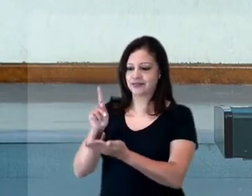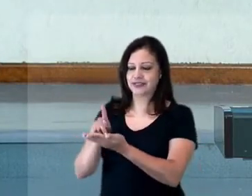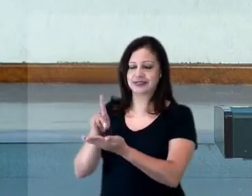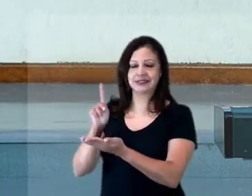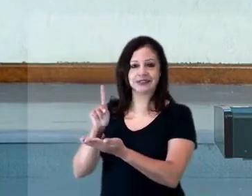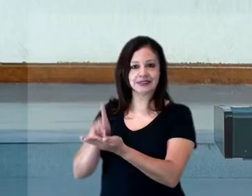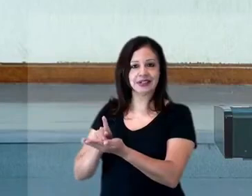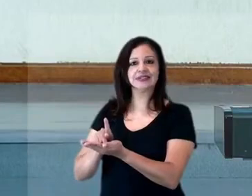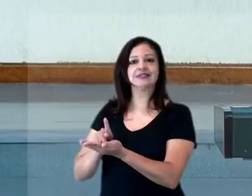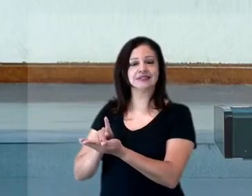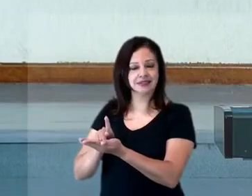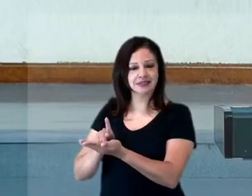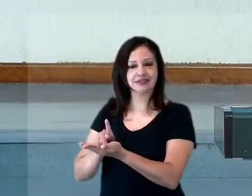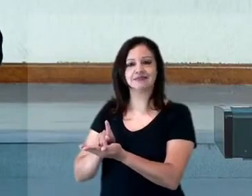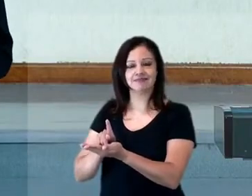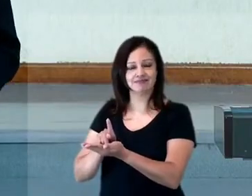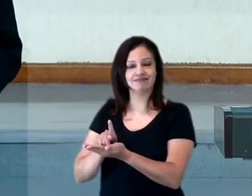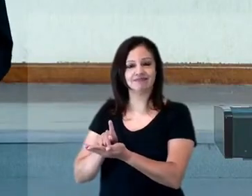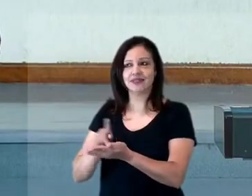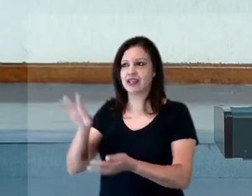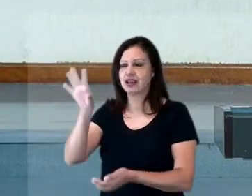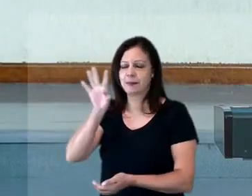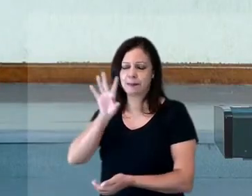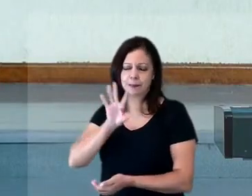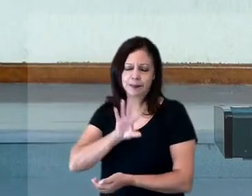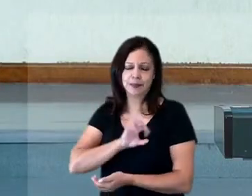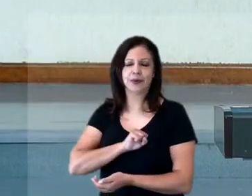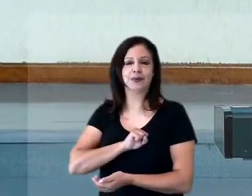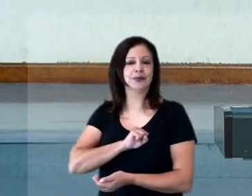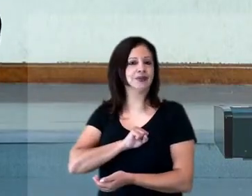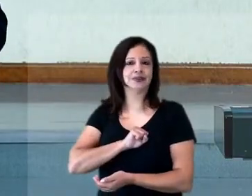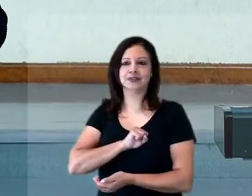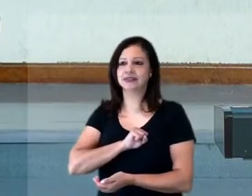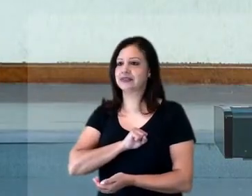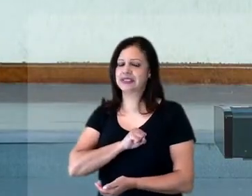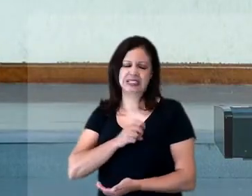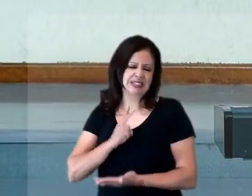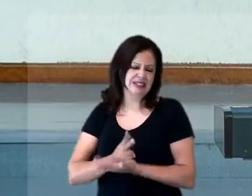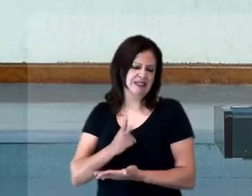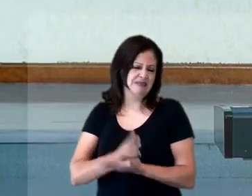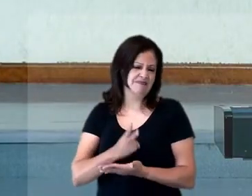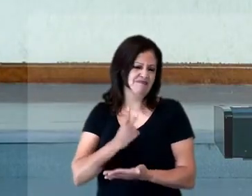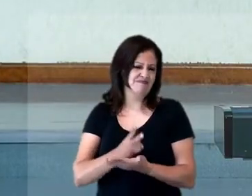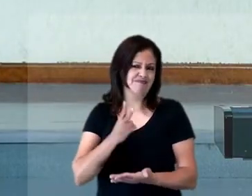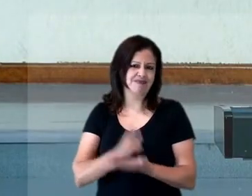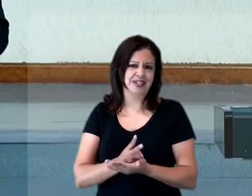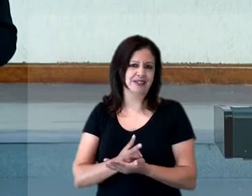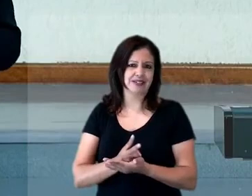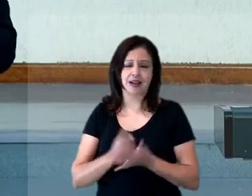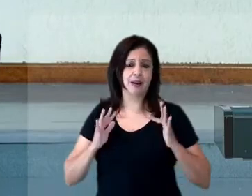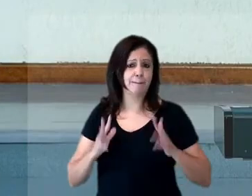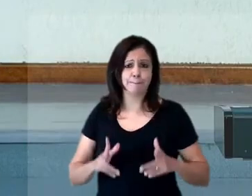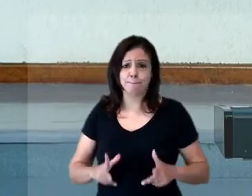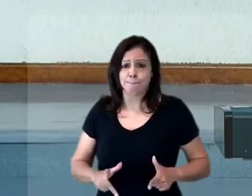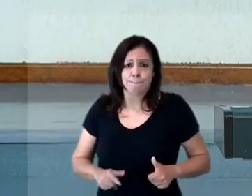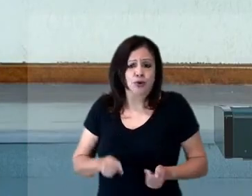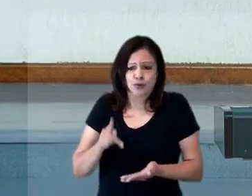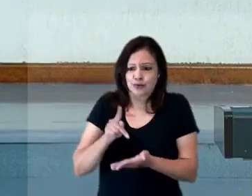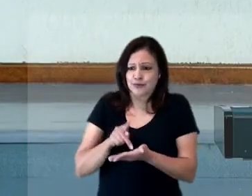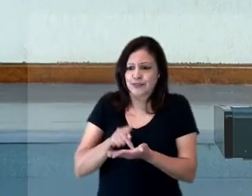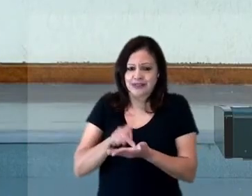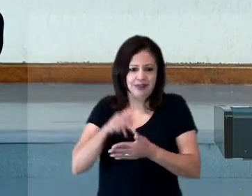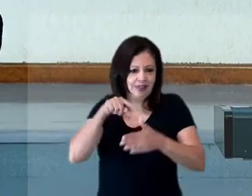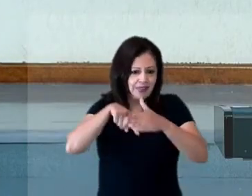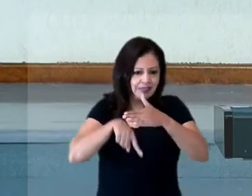real, verdadeiro. Um amor, irmãos, incondicional, puro, verdadeiro, que